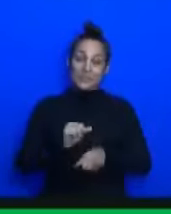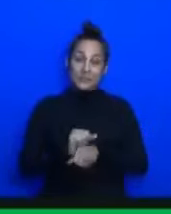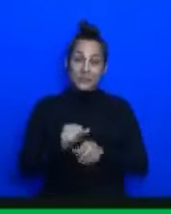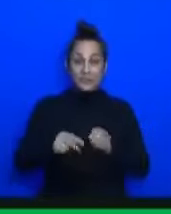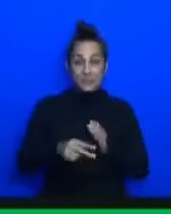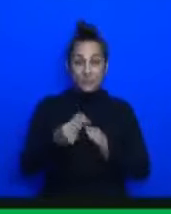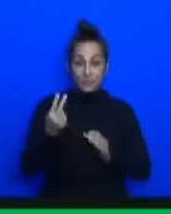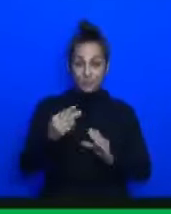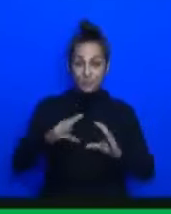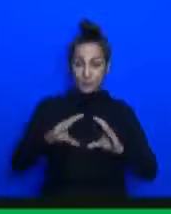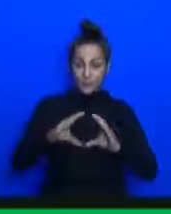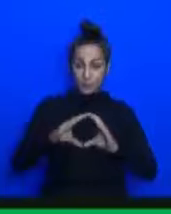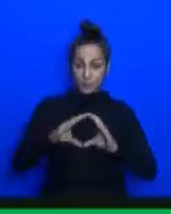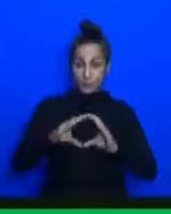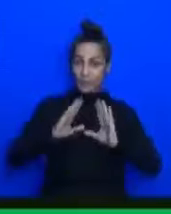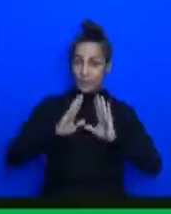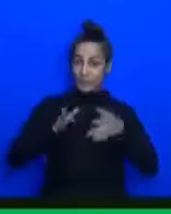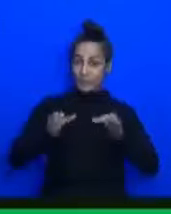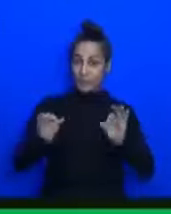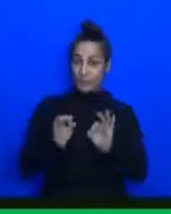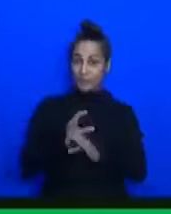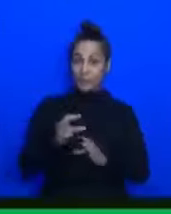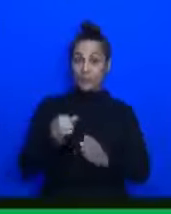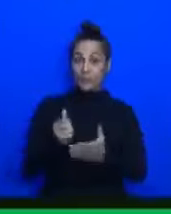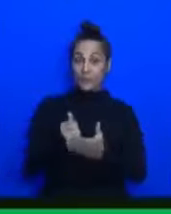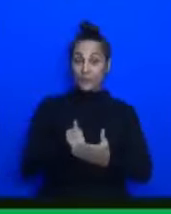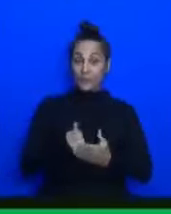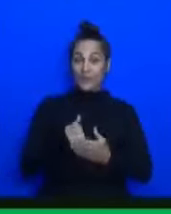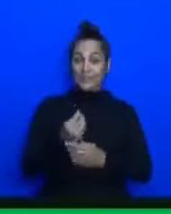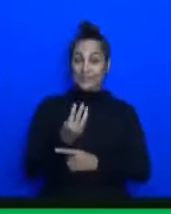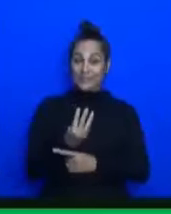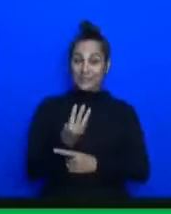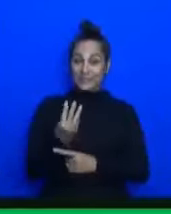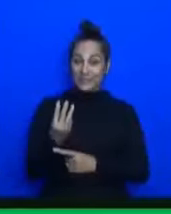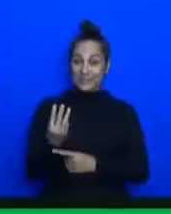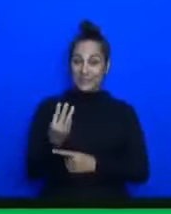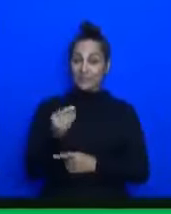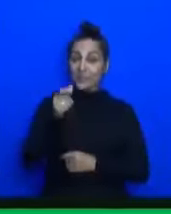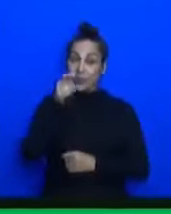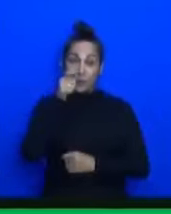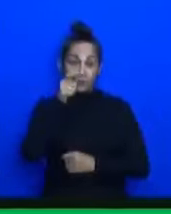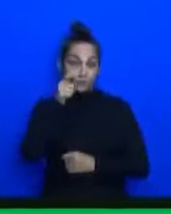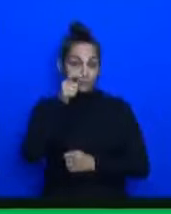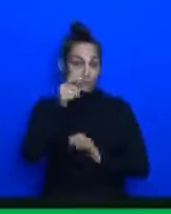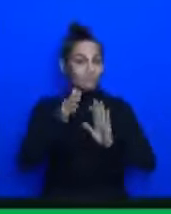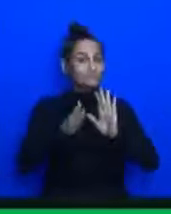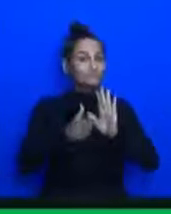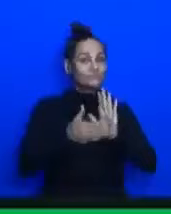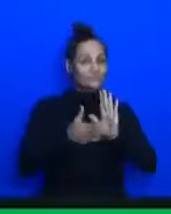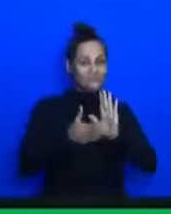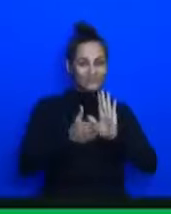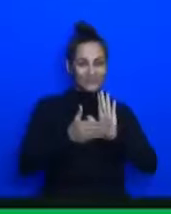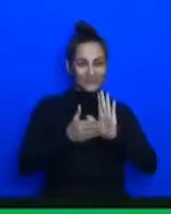Aguardando a segunda bola, já chegou o número 33. Vai conferindo aí a sua